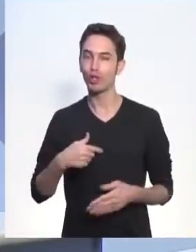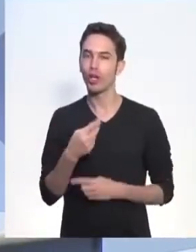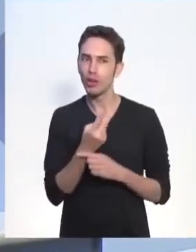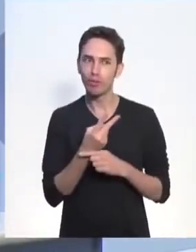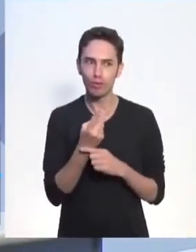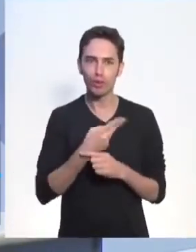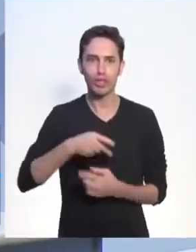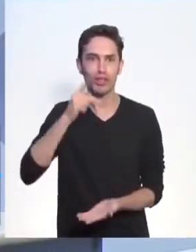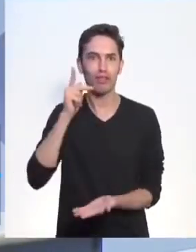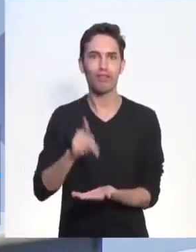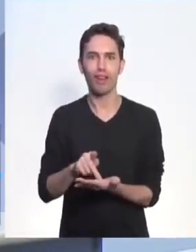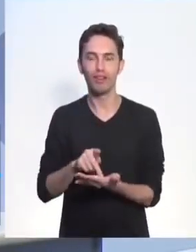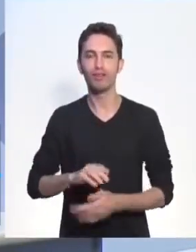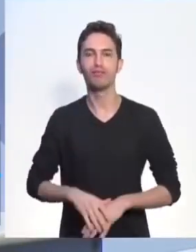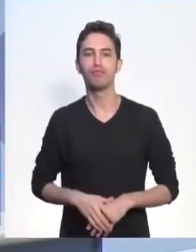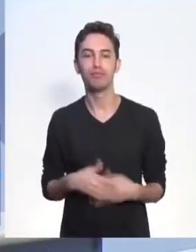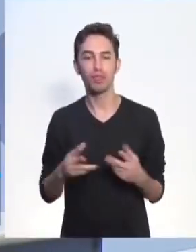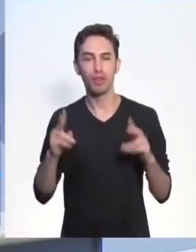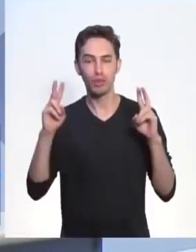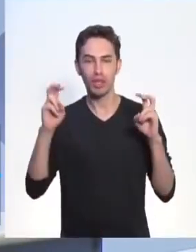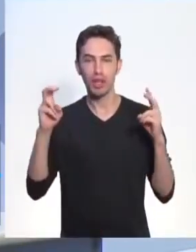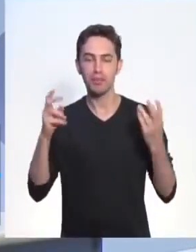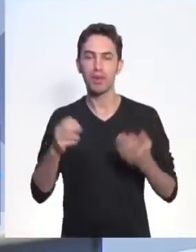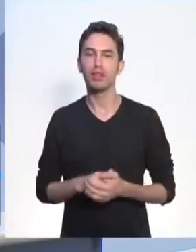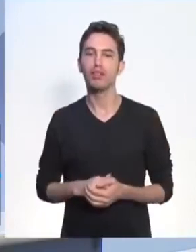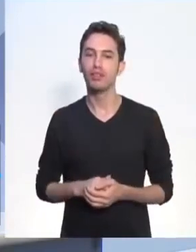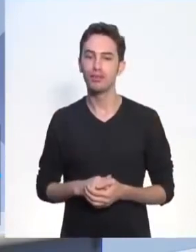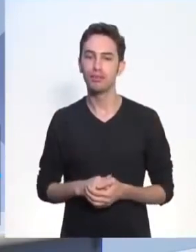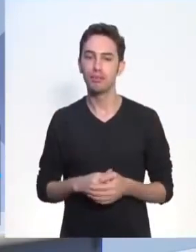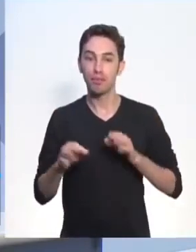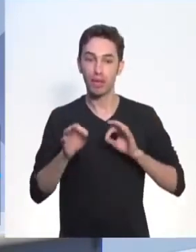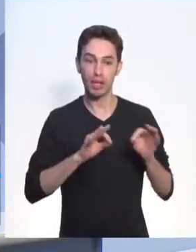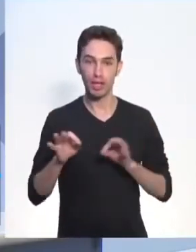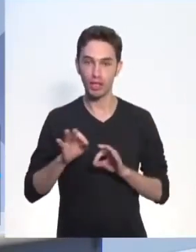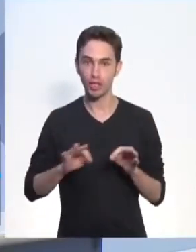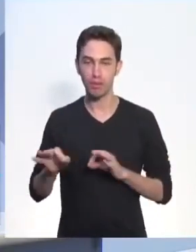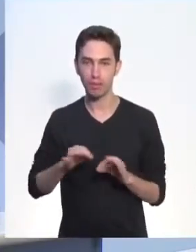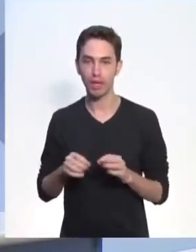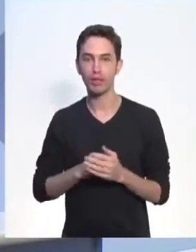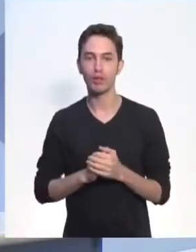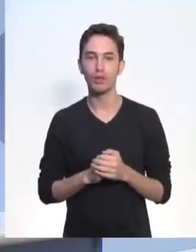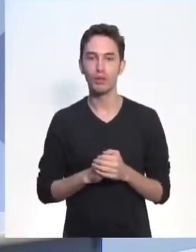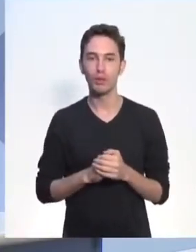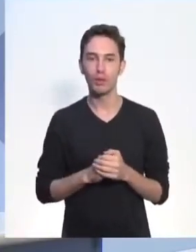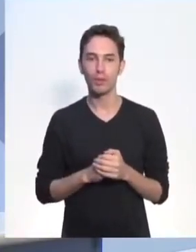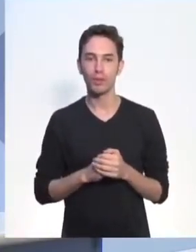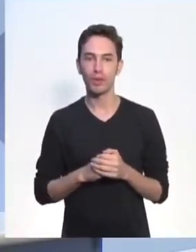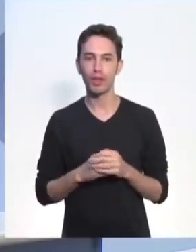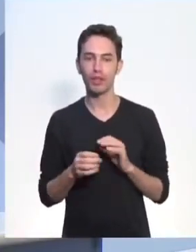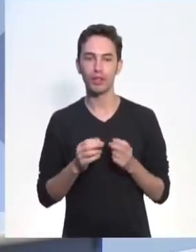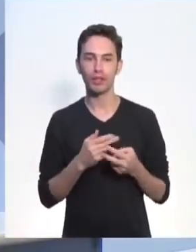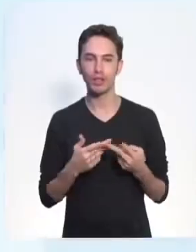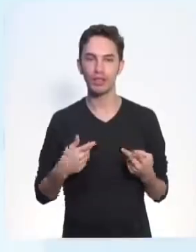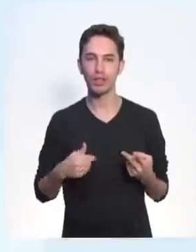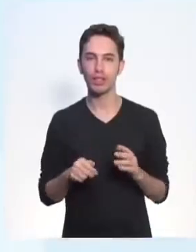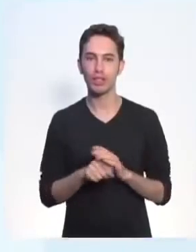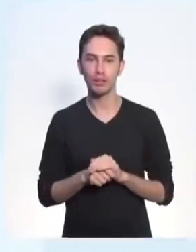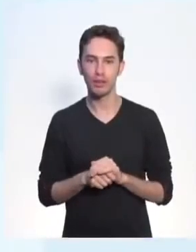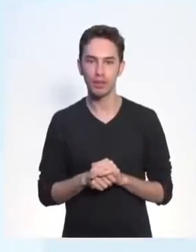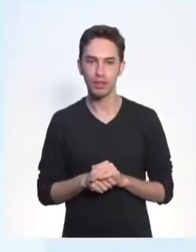de fatos. Tema da aula, planejamento da produção de notícia multissemiótica